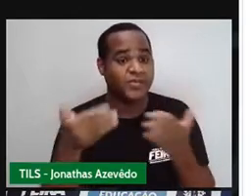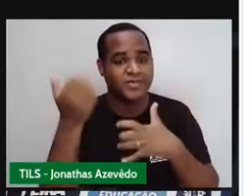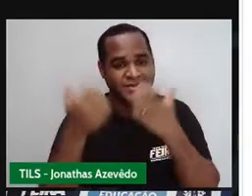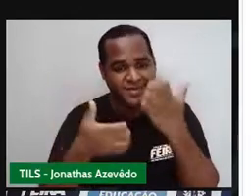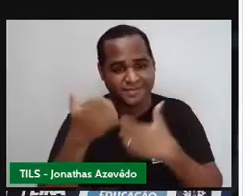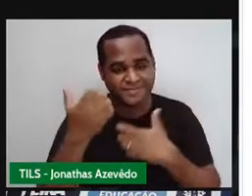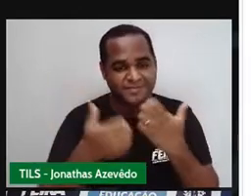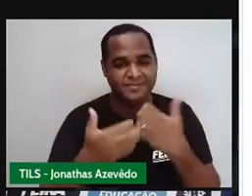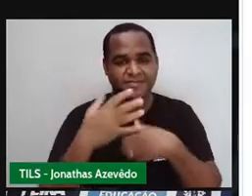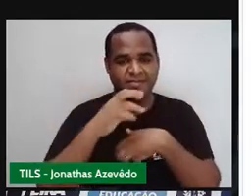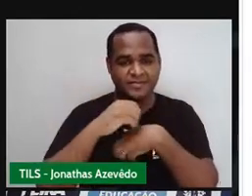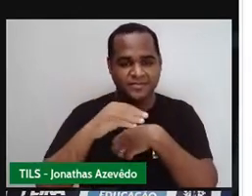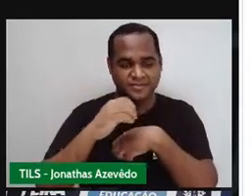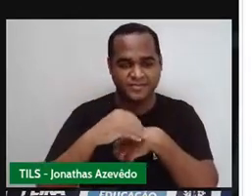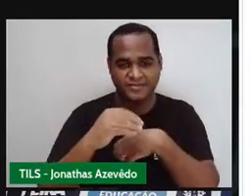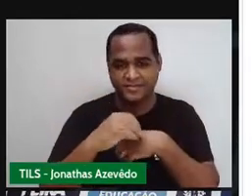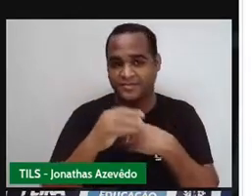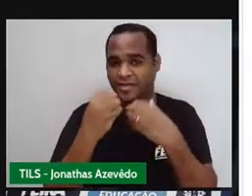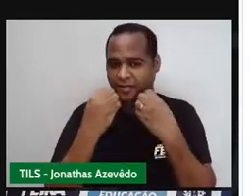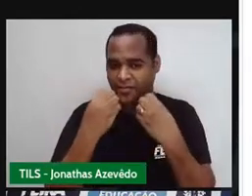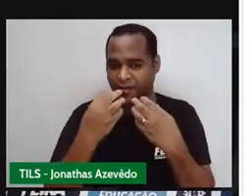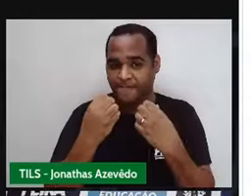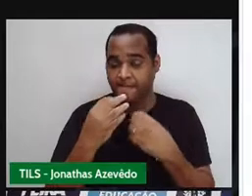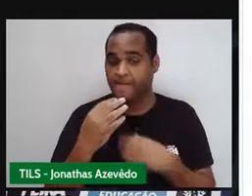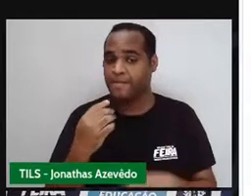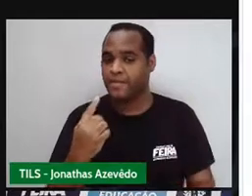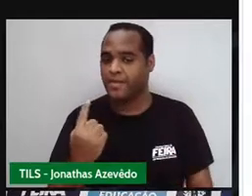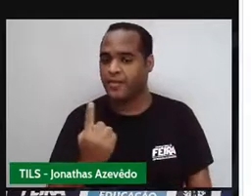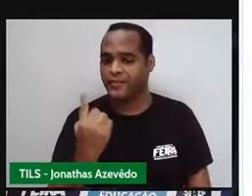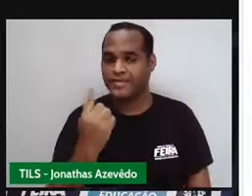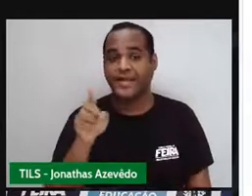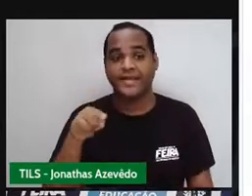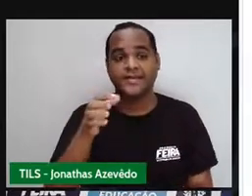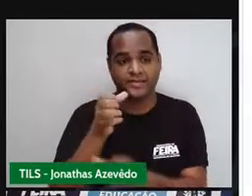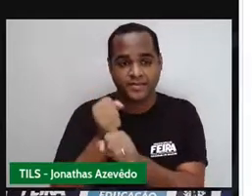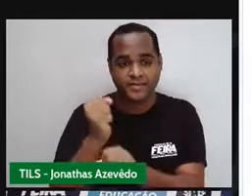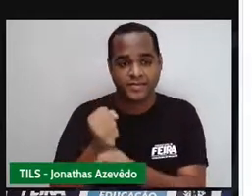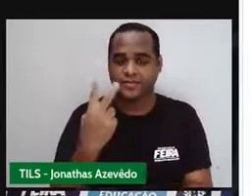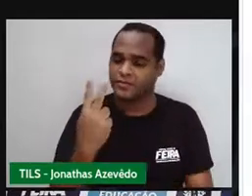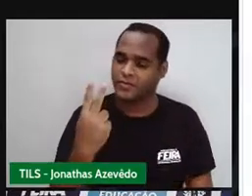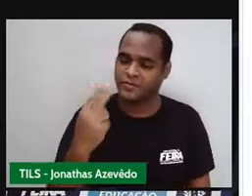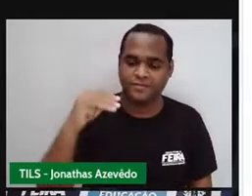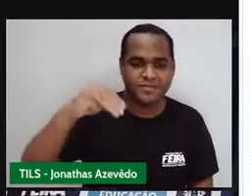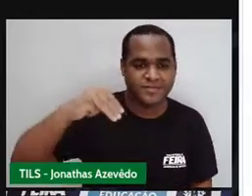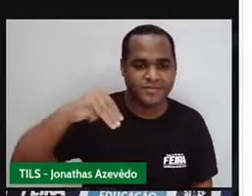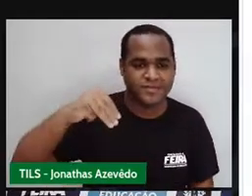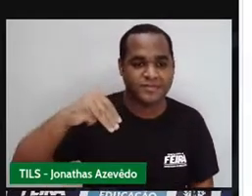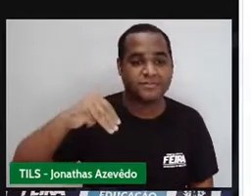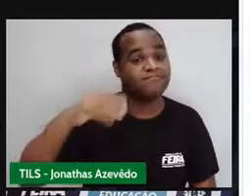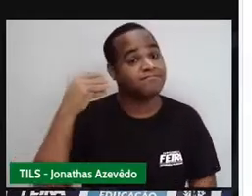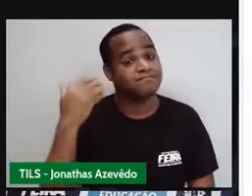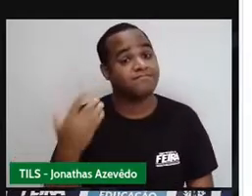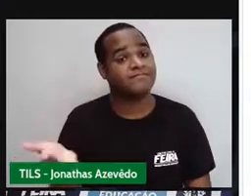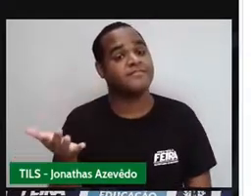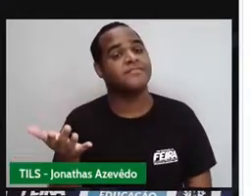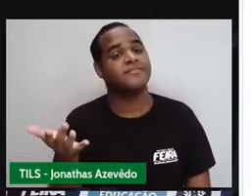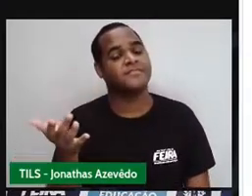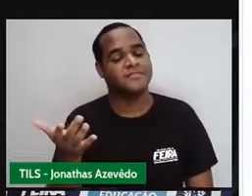a gente vê o pouco tempo que a altura disso aqui é dois então né